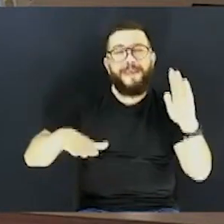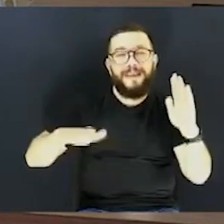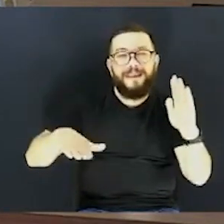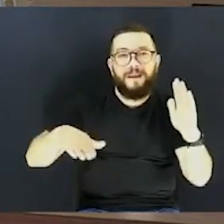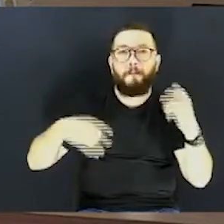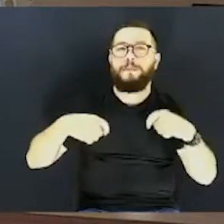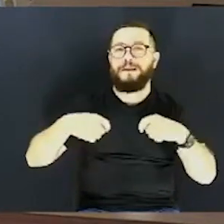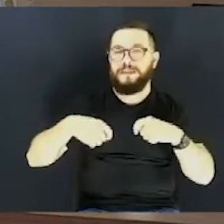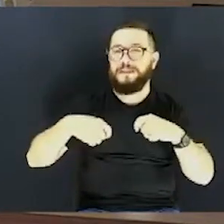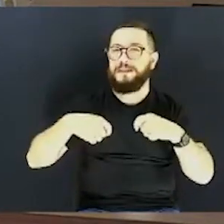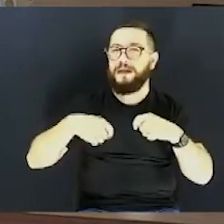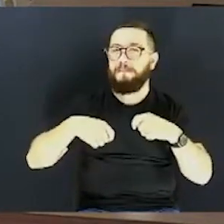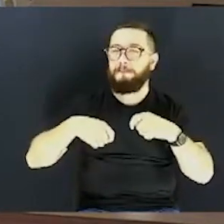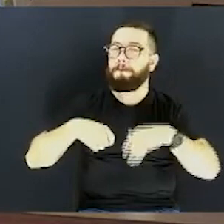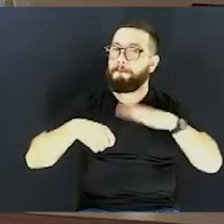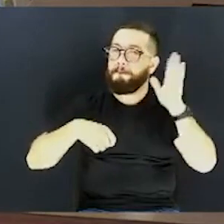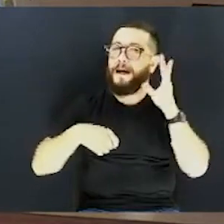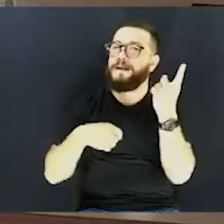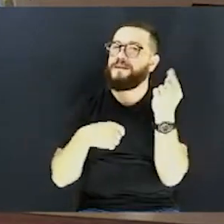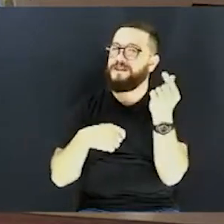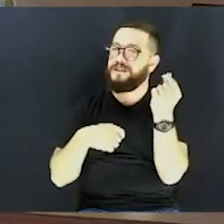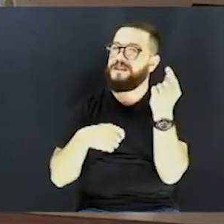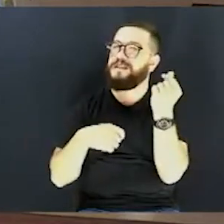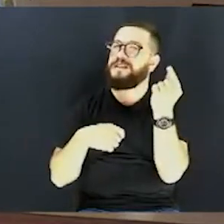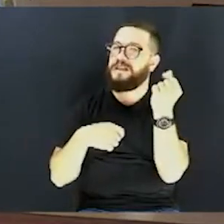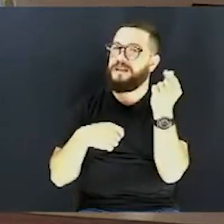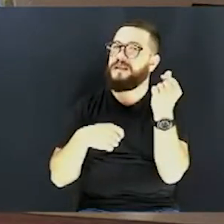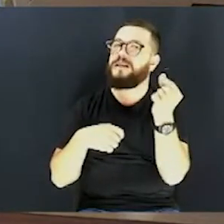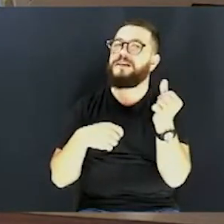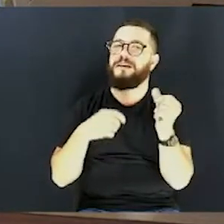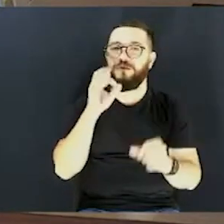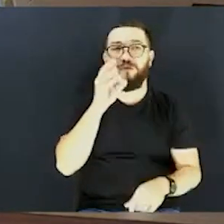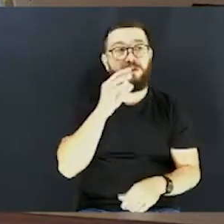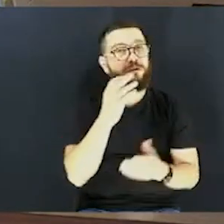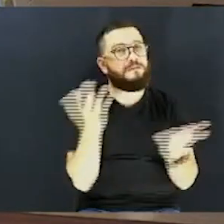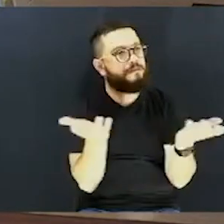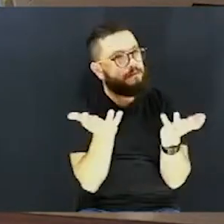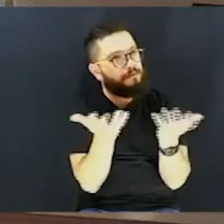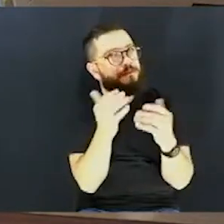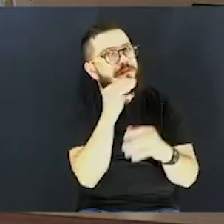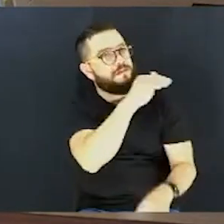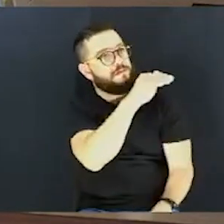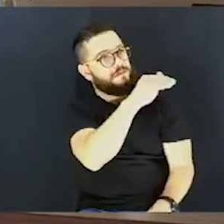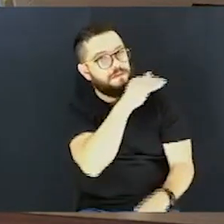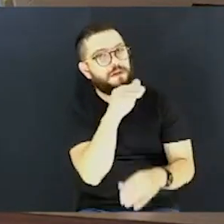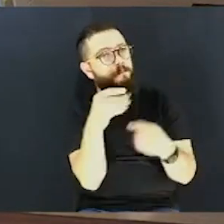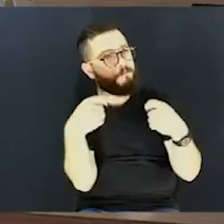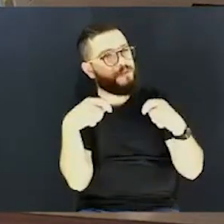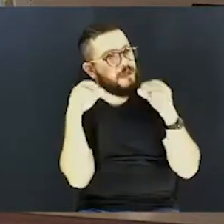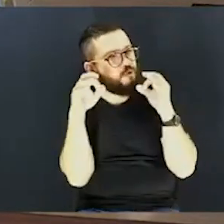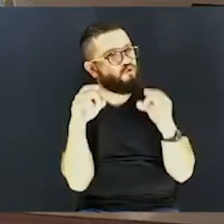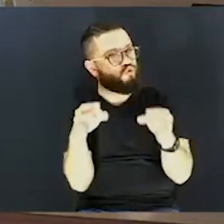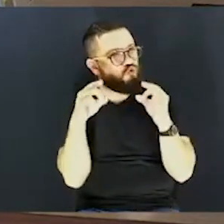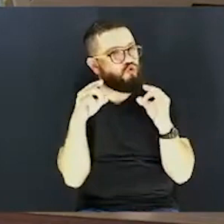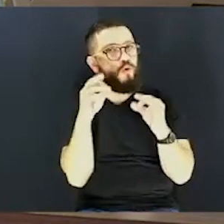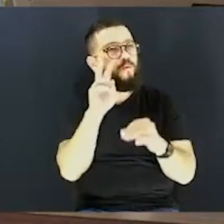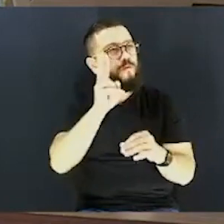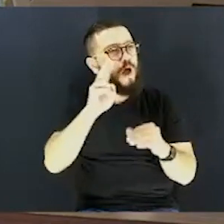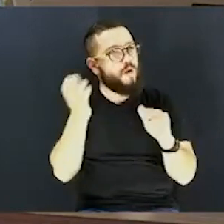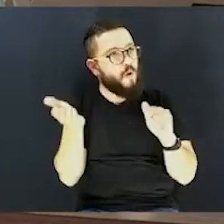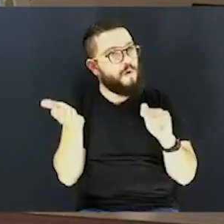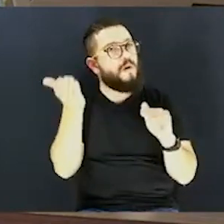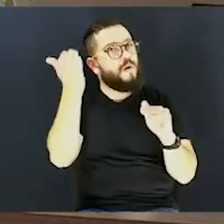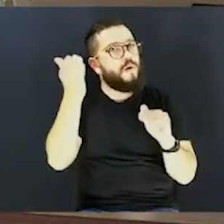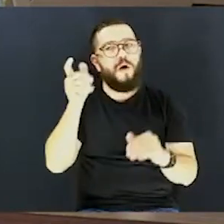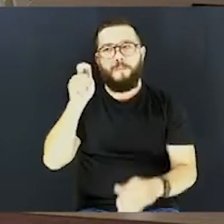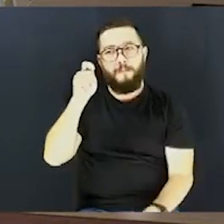profissionais, precisa de uma estrutura diferenciada. Então, nós falamos para a Secretaria, nada mais justo que também seja pago um valor diferenciado para que essas